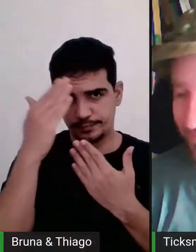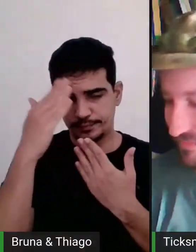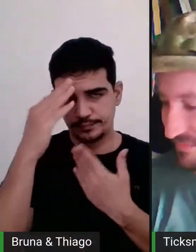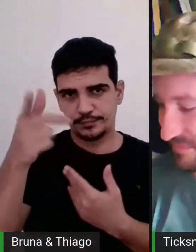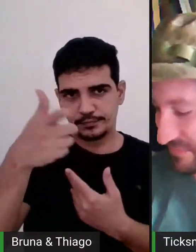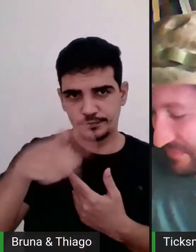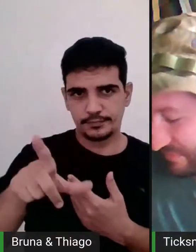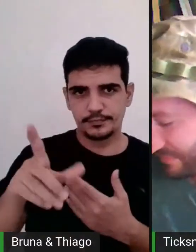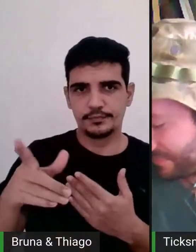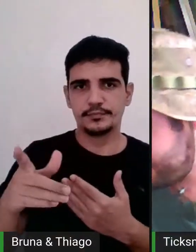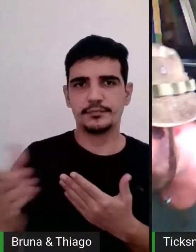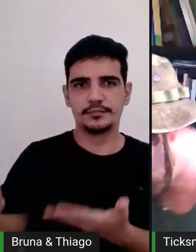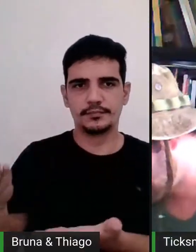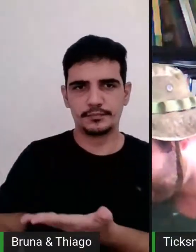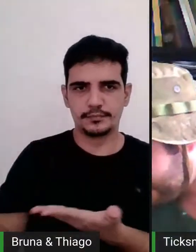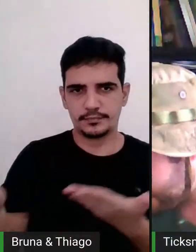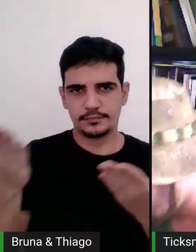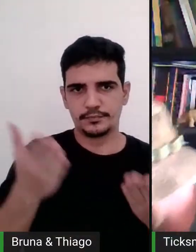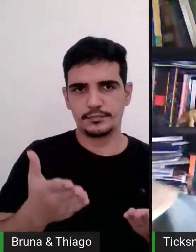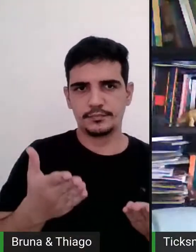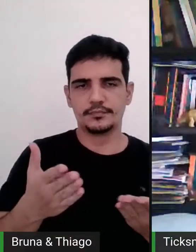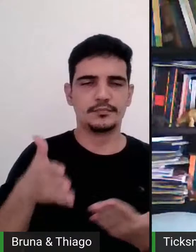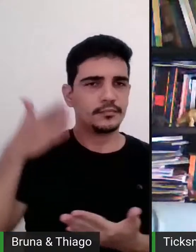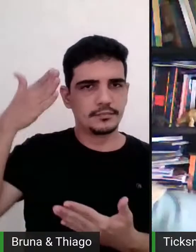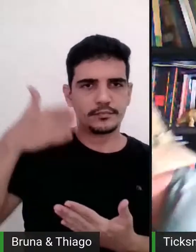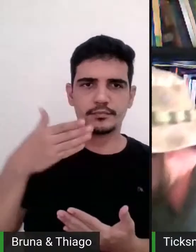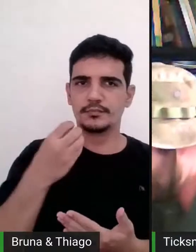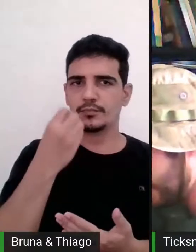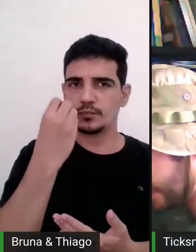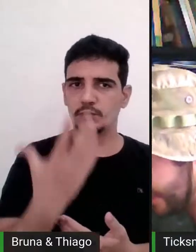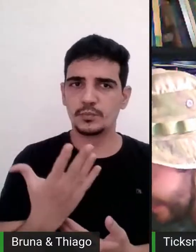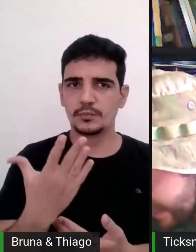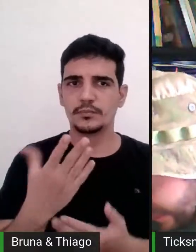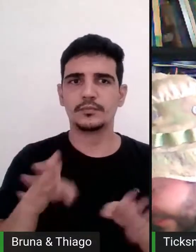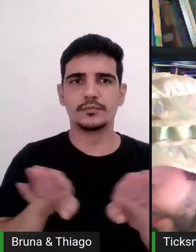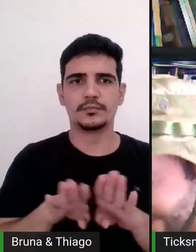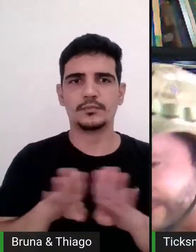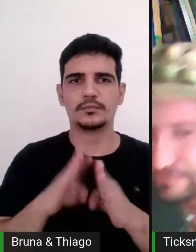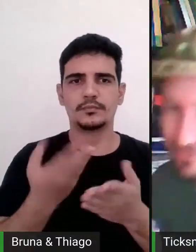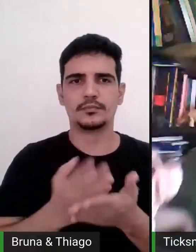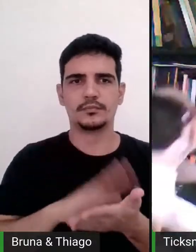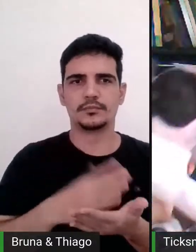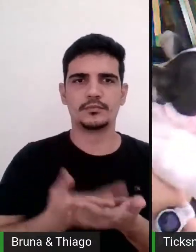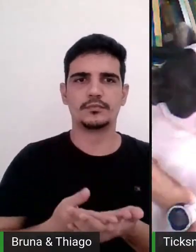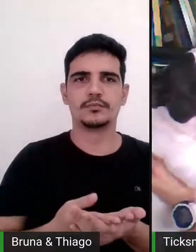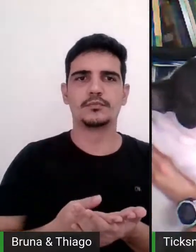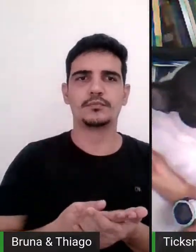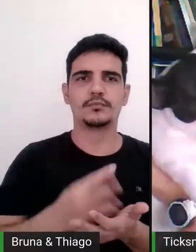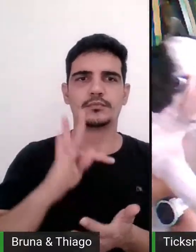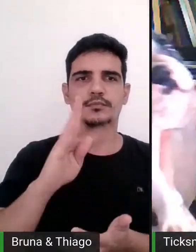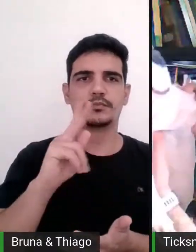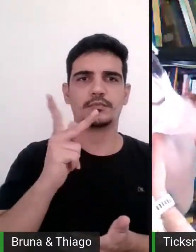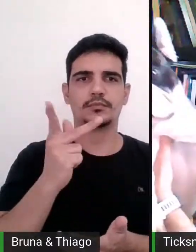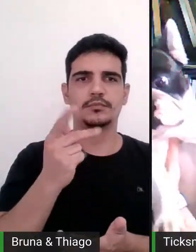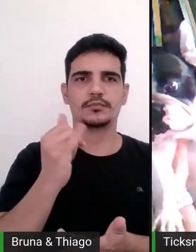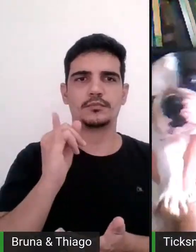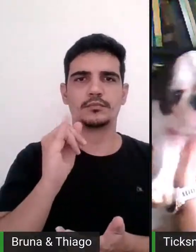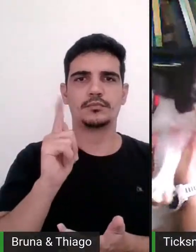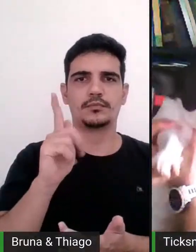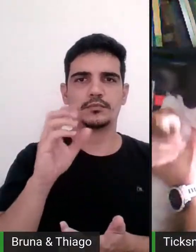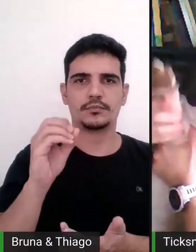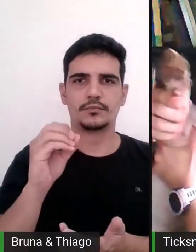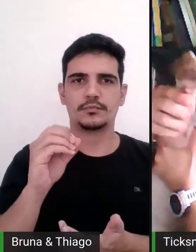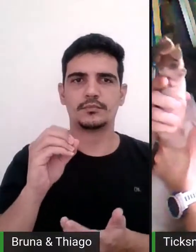a participação, foi uma ótima palestra. Agradecemos também ao intérprete, o Tiago, que acompanhou todo esse nosso trajeto,